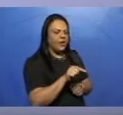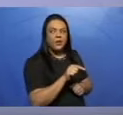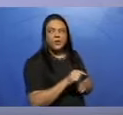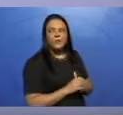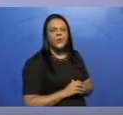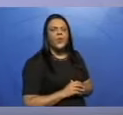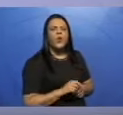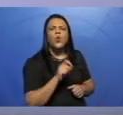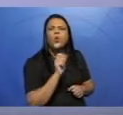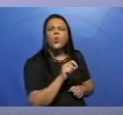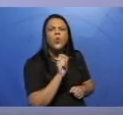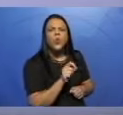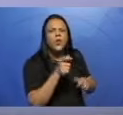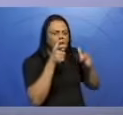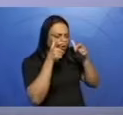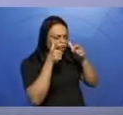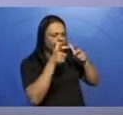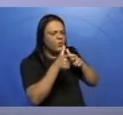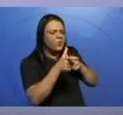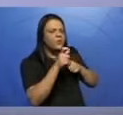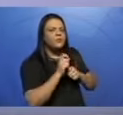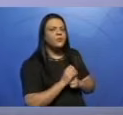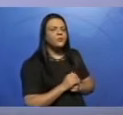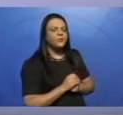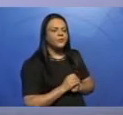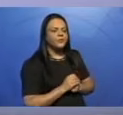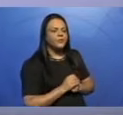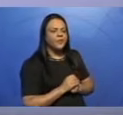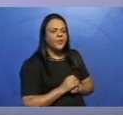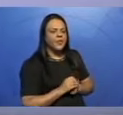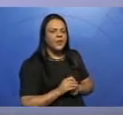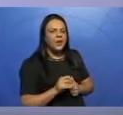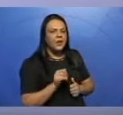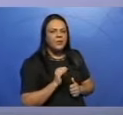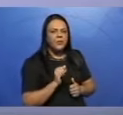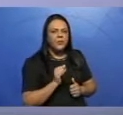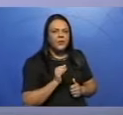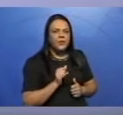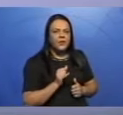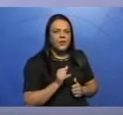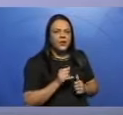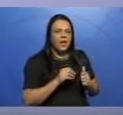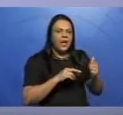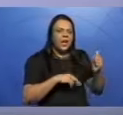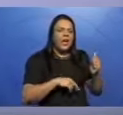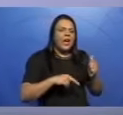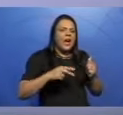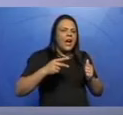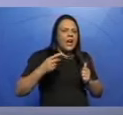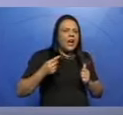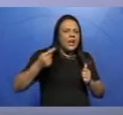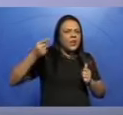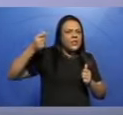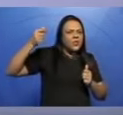Aqui, o que nós podemos observar? Os relatos, primeira linha, os relatos históricos,